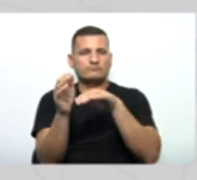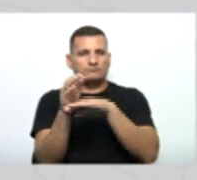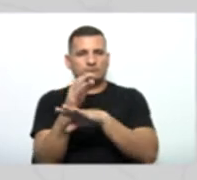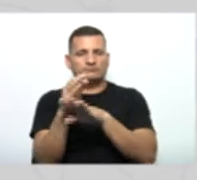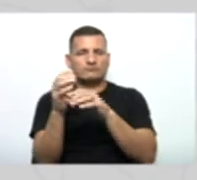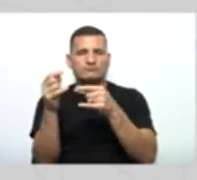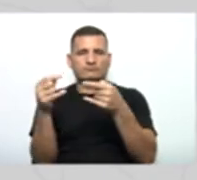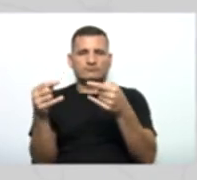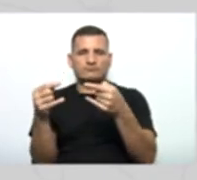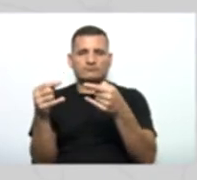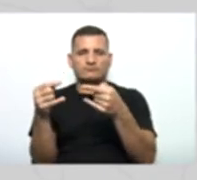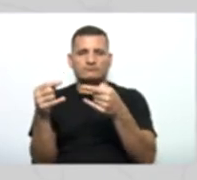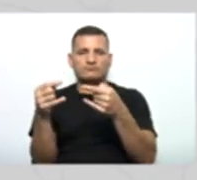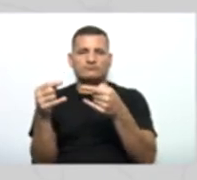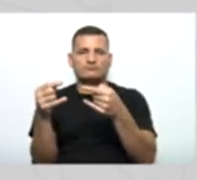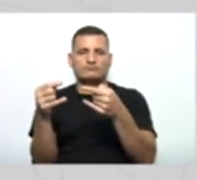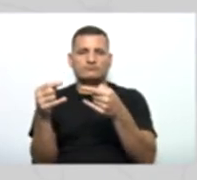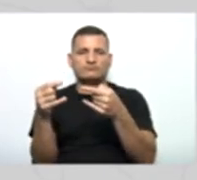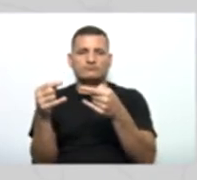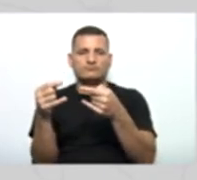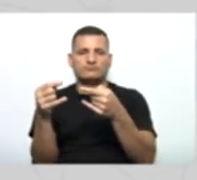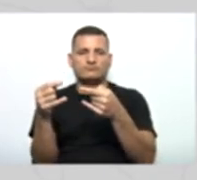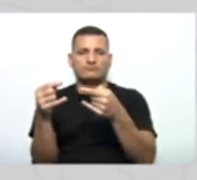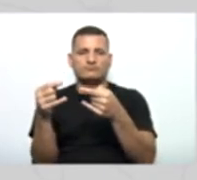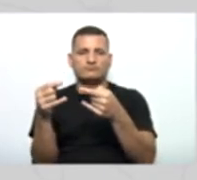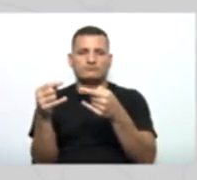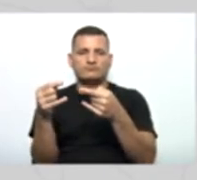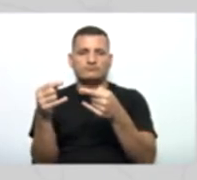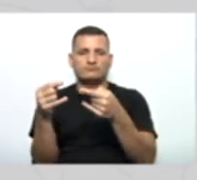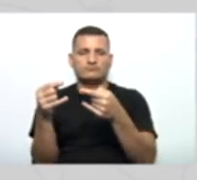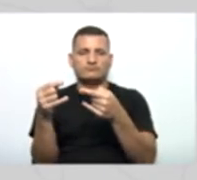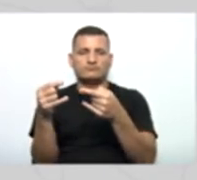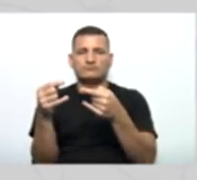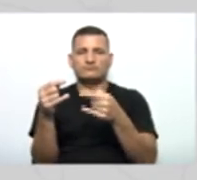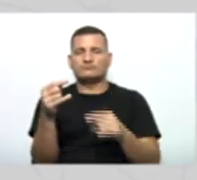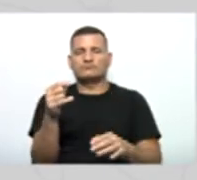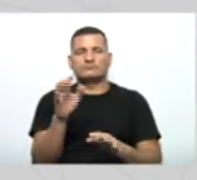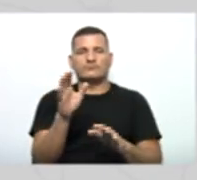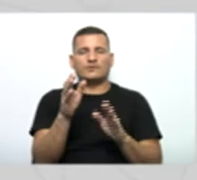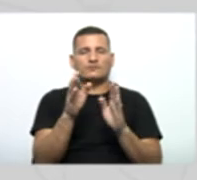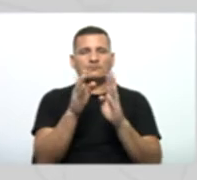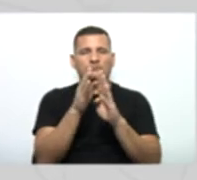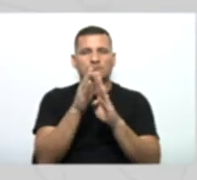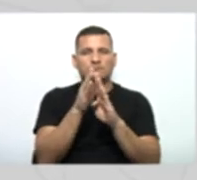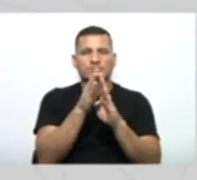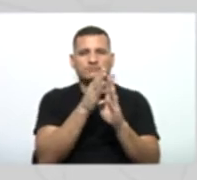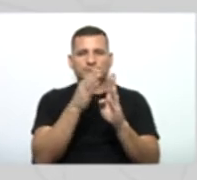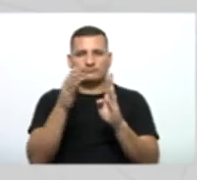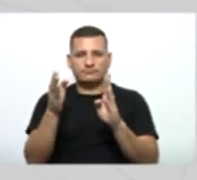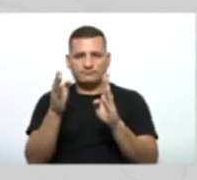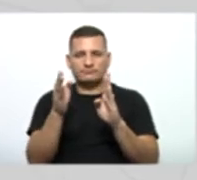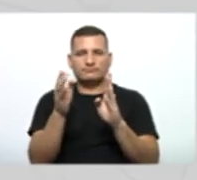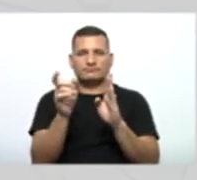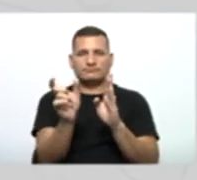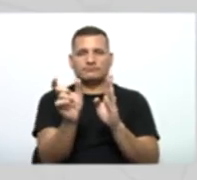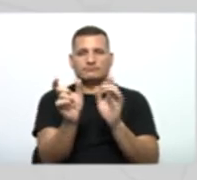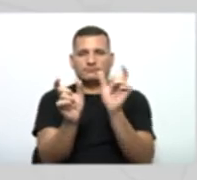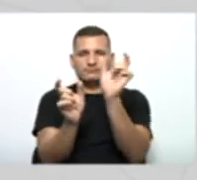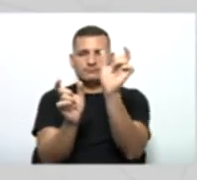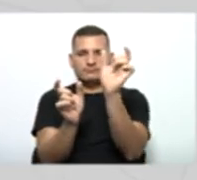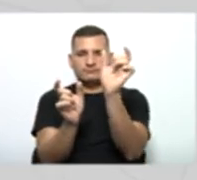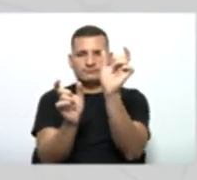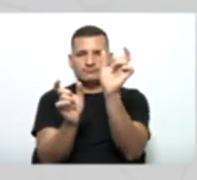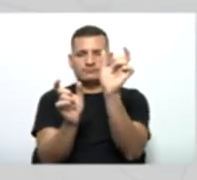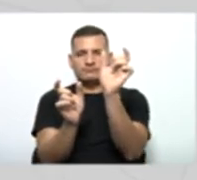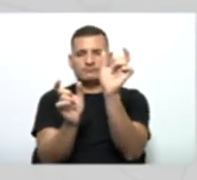lista. Olha só a diferença aqui, ó. Isso aqui é a nossa indentação para delimitar que esse trecho de código está